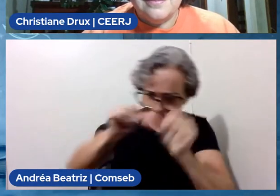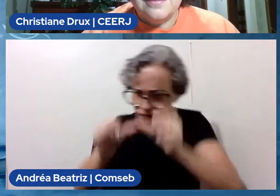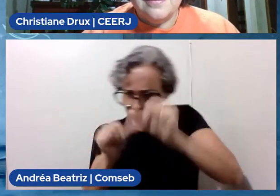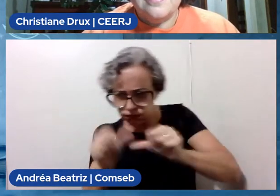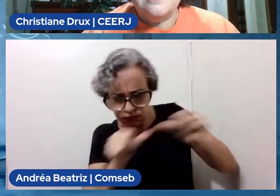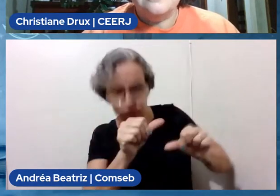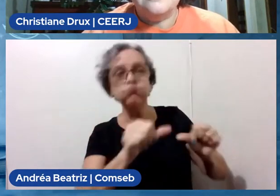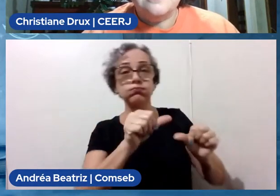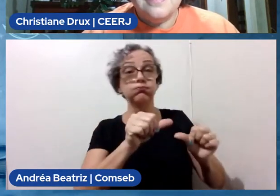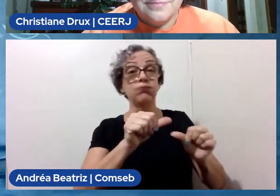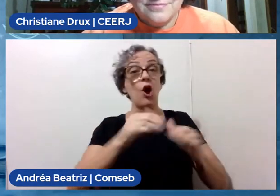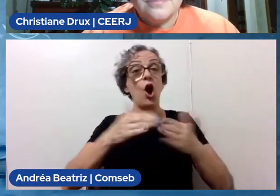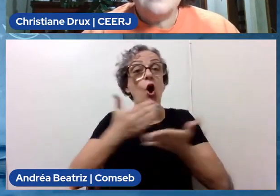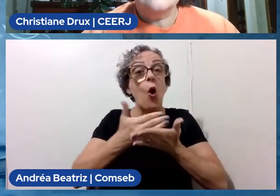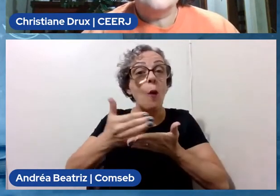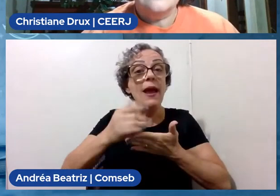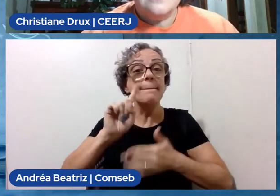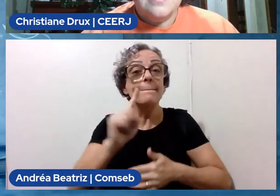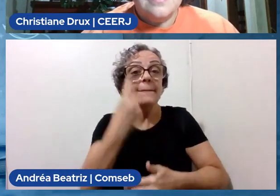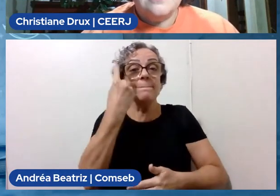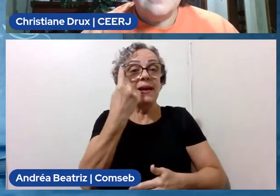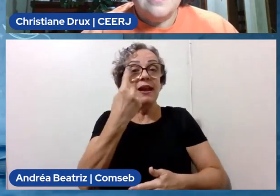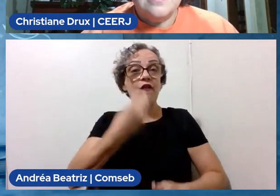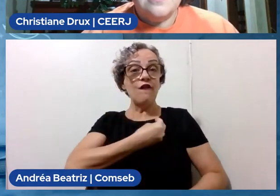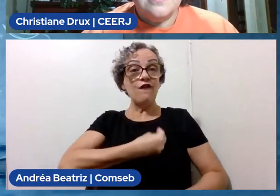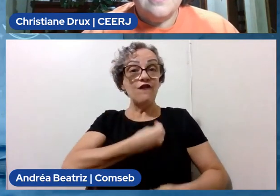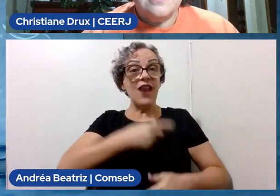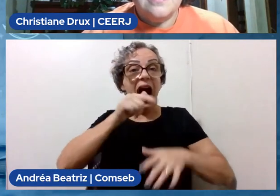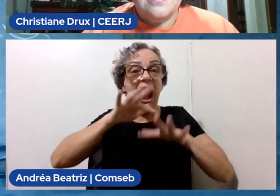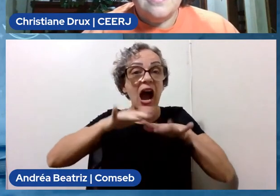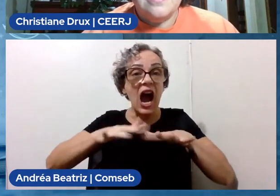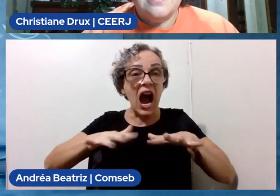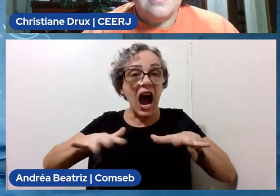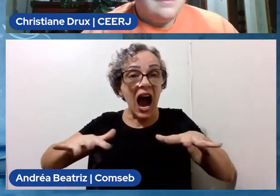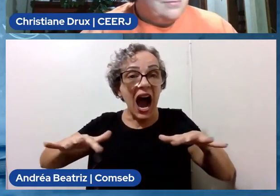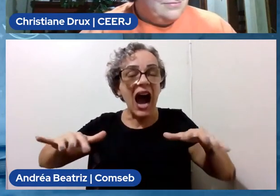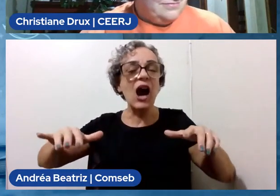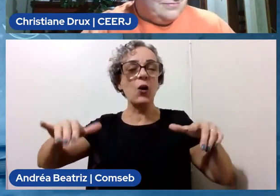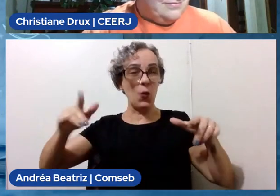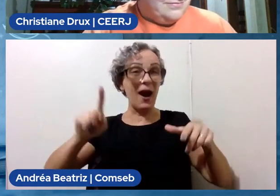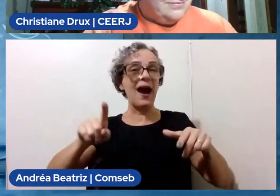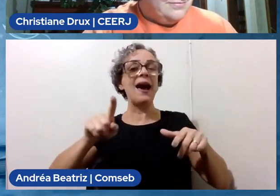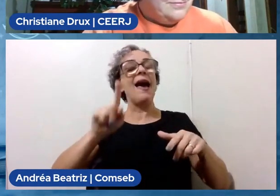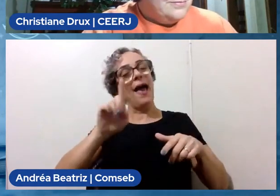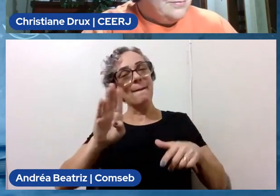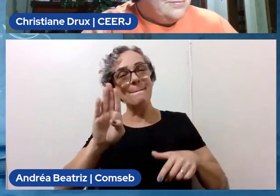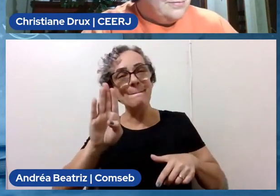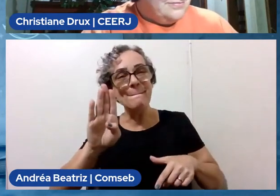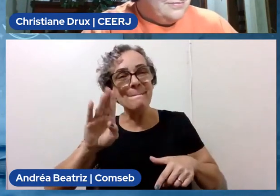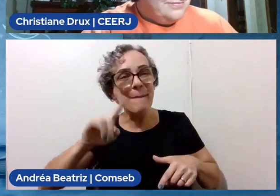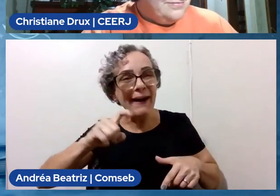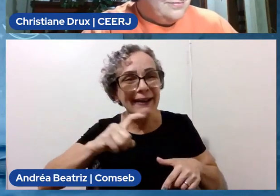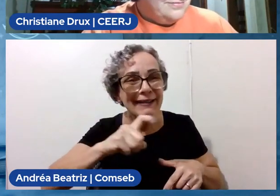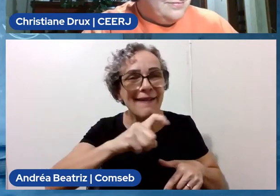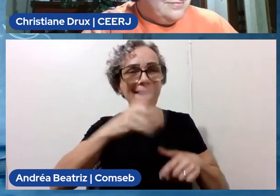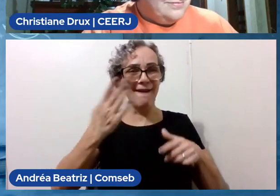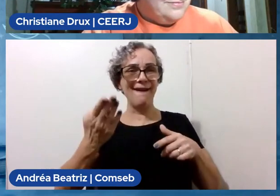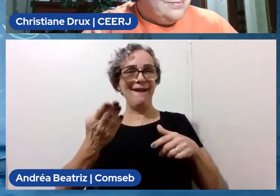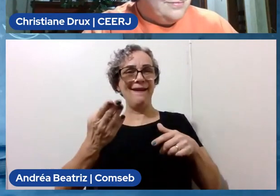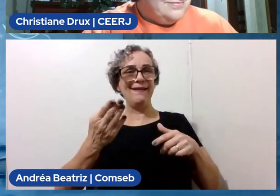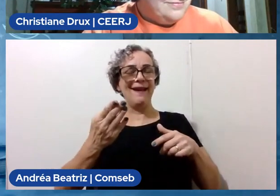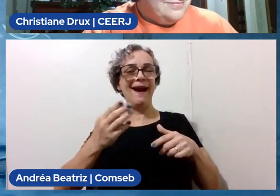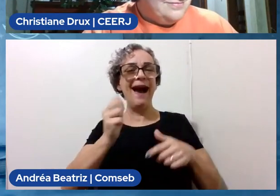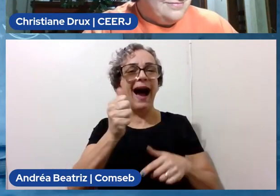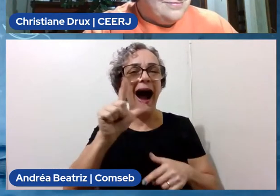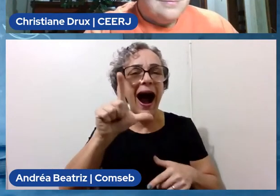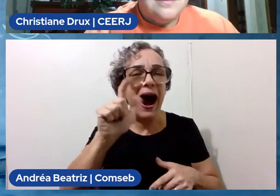vida na água, no primeiro momento eles surgiram seres primitivos, como bactérias, algas, micro-organismos, e mais ou menos uns 3,5